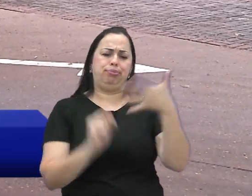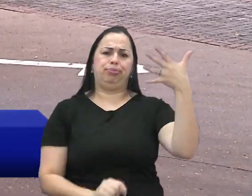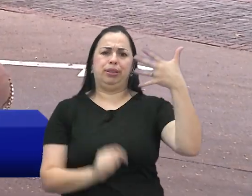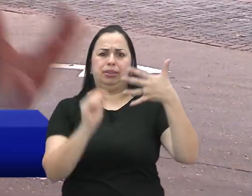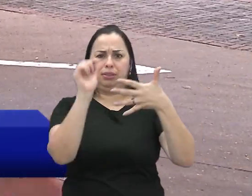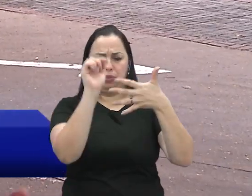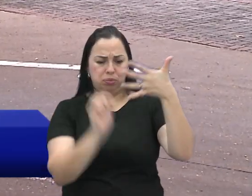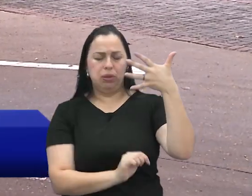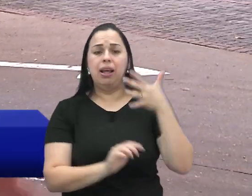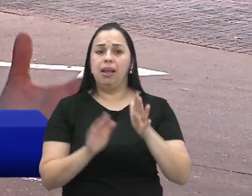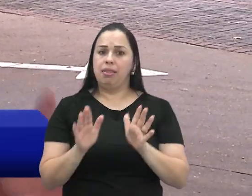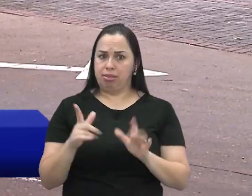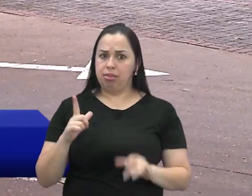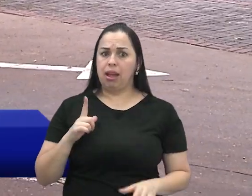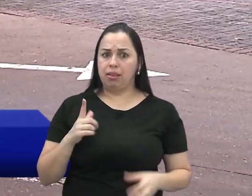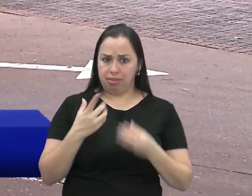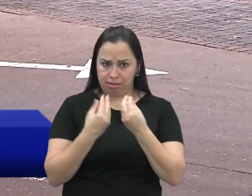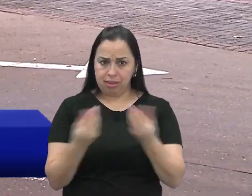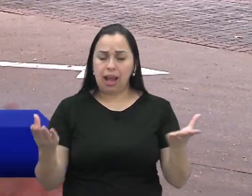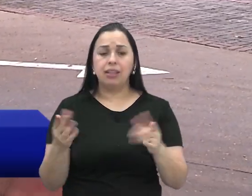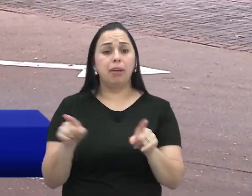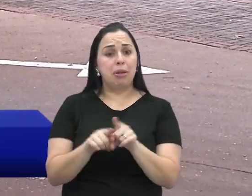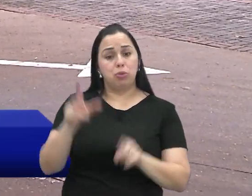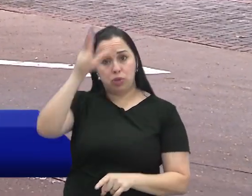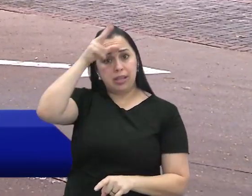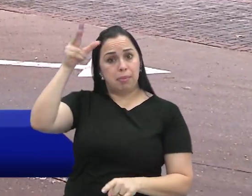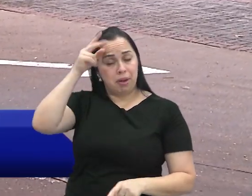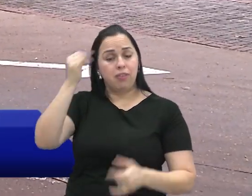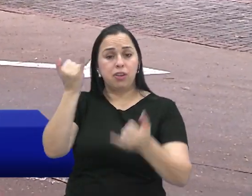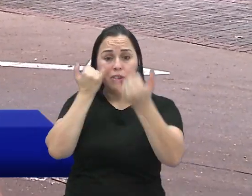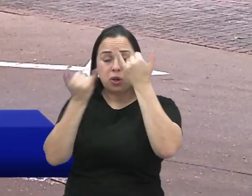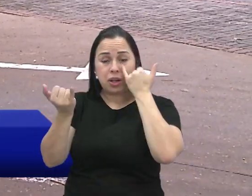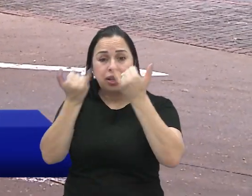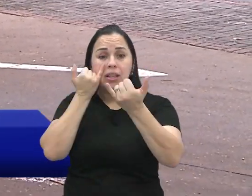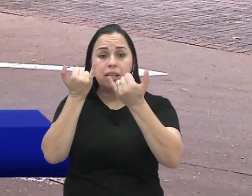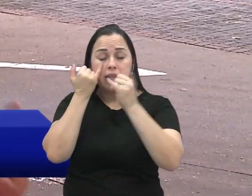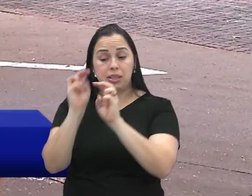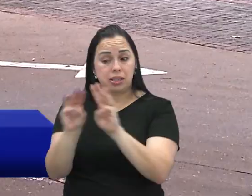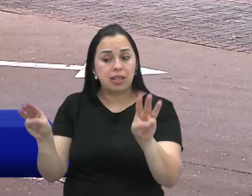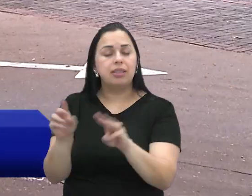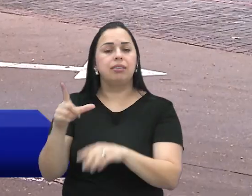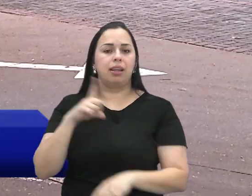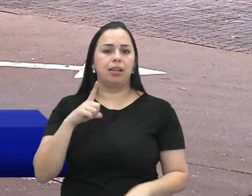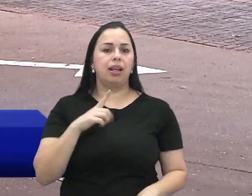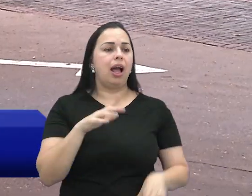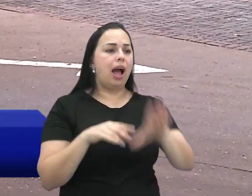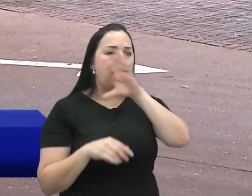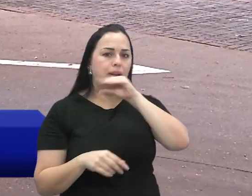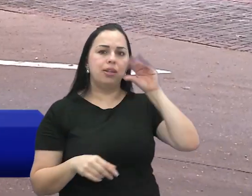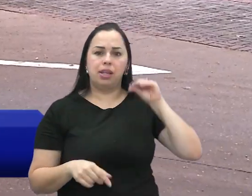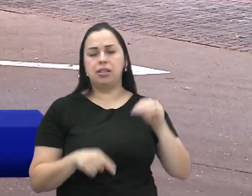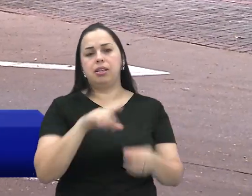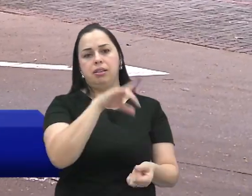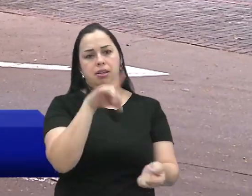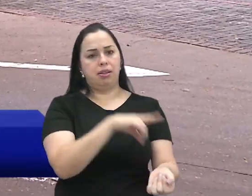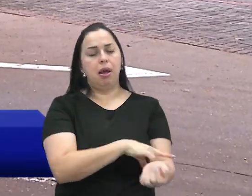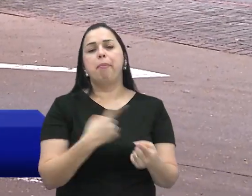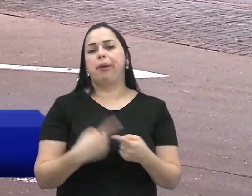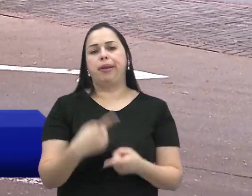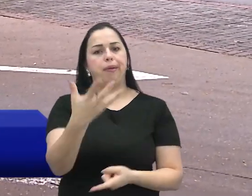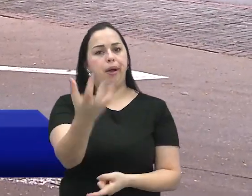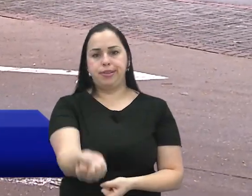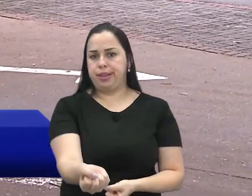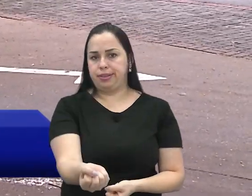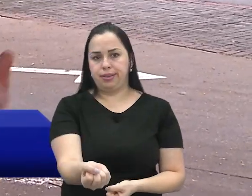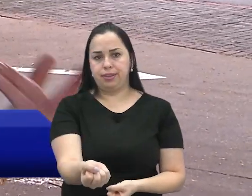pneumo e fazer uma infinidade de vacinas que a gente tem disponível no site da prefeitura. Adolescentes, a gente tem que focar na vacinação de dengue, que eles não estão